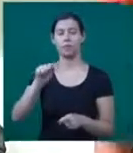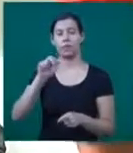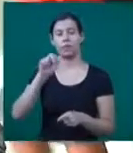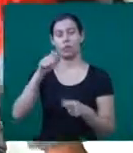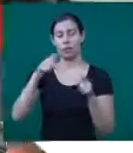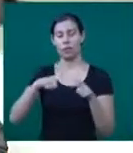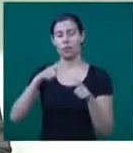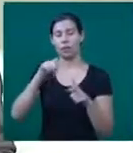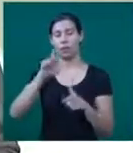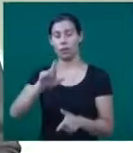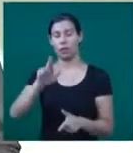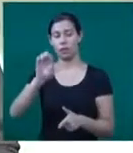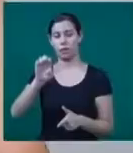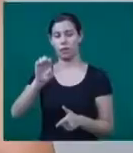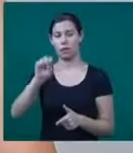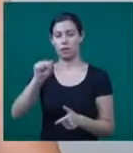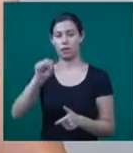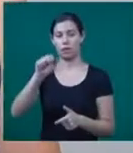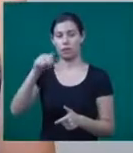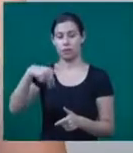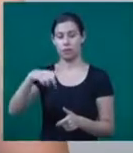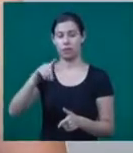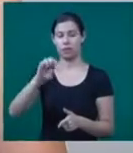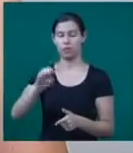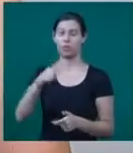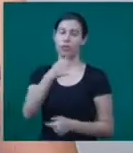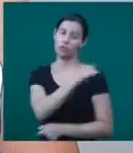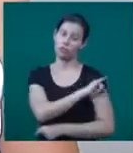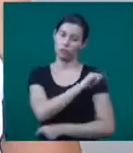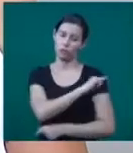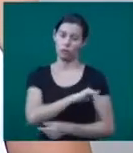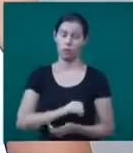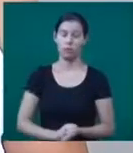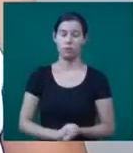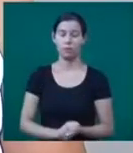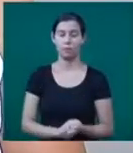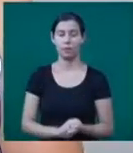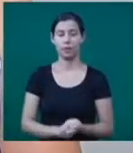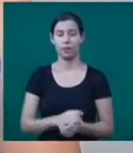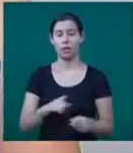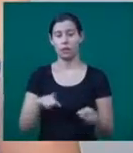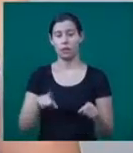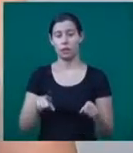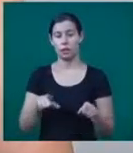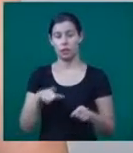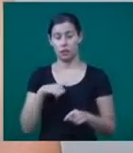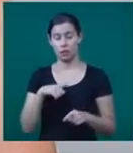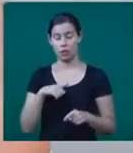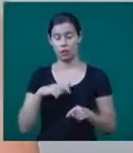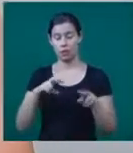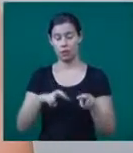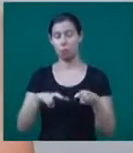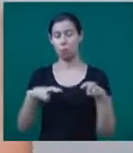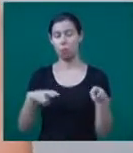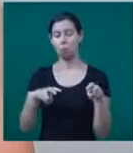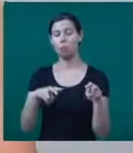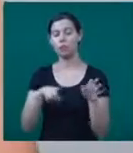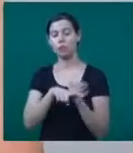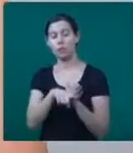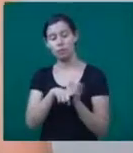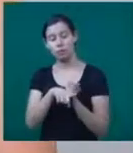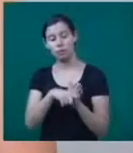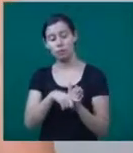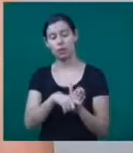serem publicadas em um livro. A gente tem uma banca julgadora que vai avaliar cada